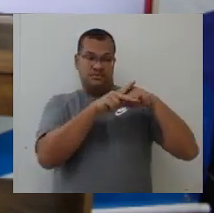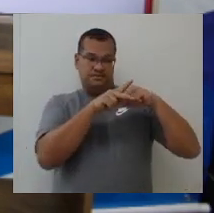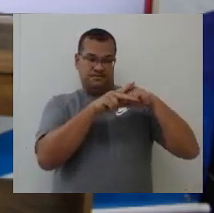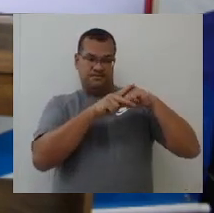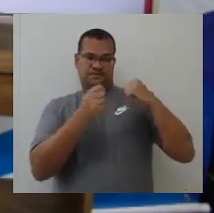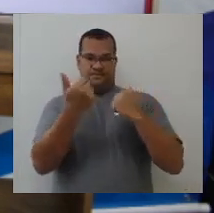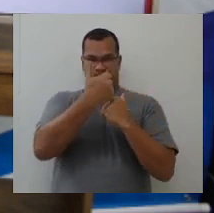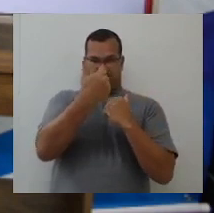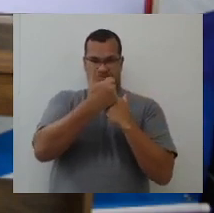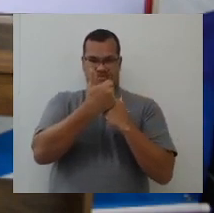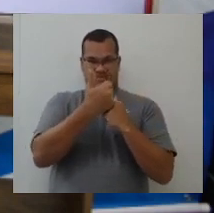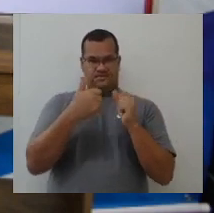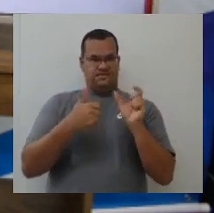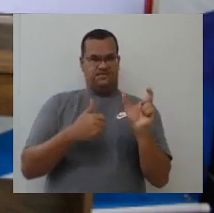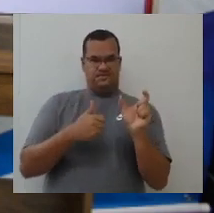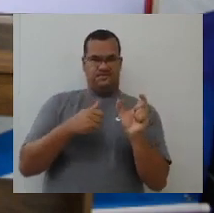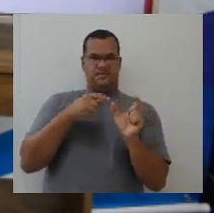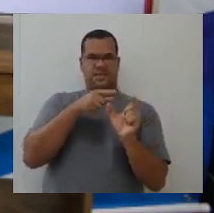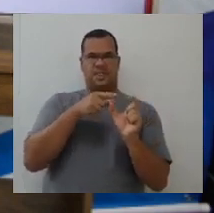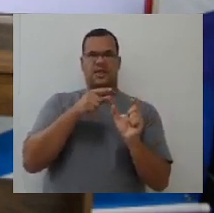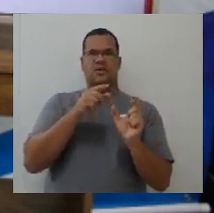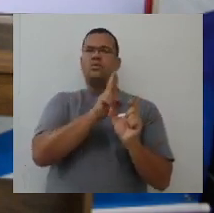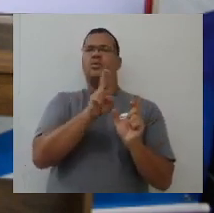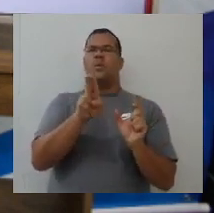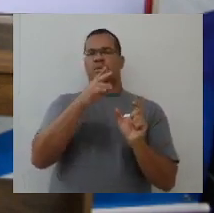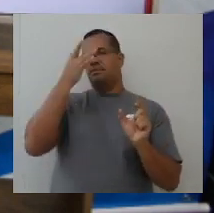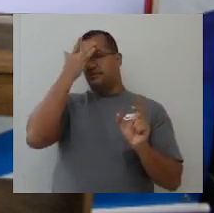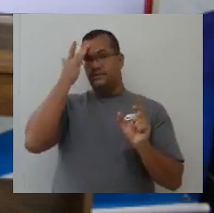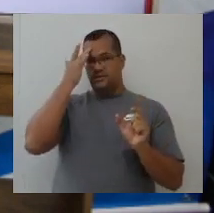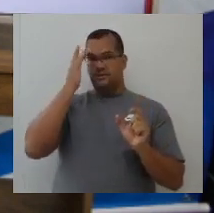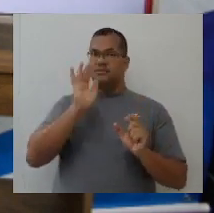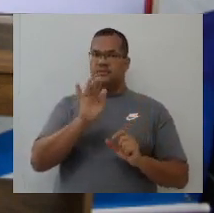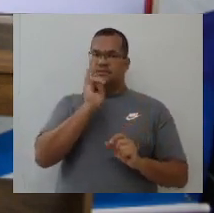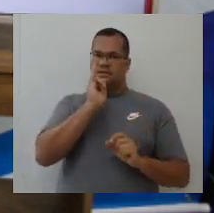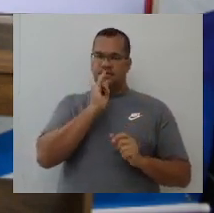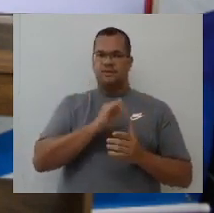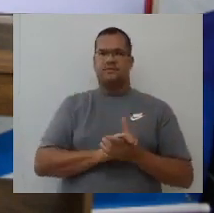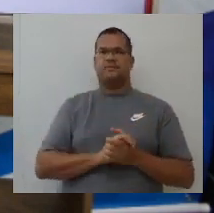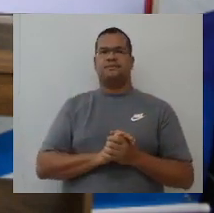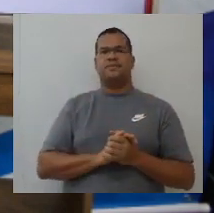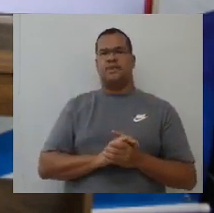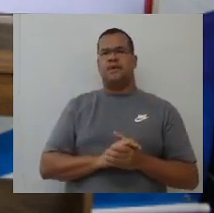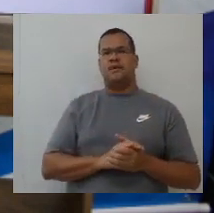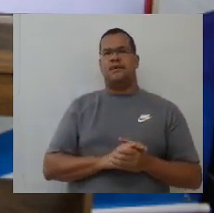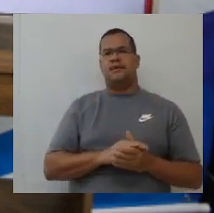nome. Como assim substituir o nome? Vamos dar um exemplo em português ainda, tá? Eu digo para vocês, ó.